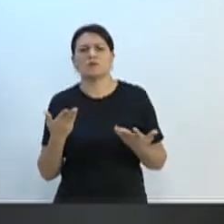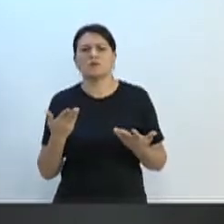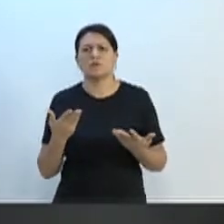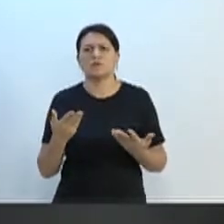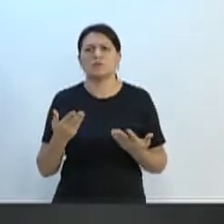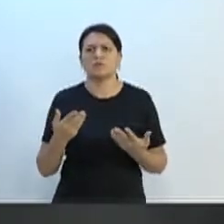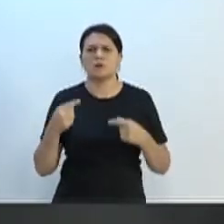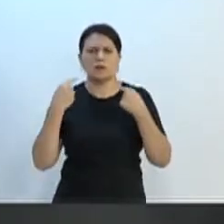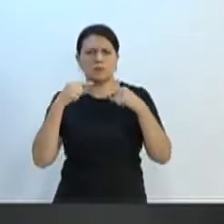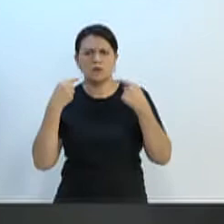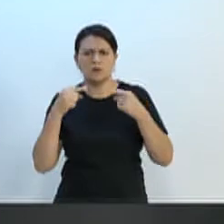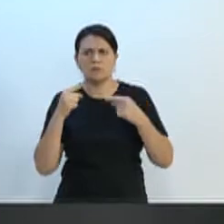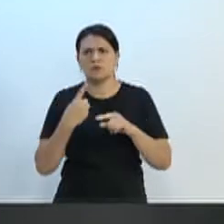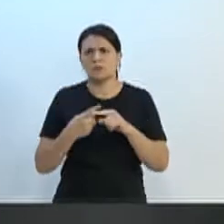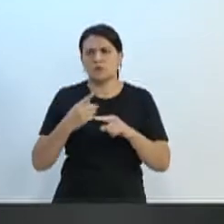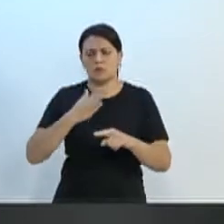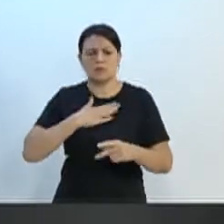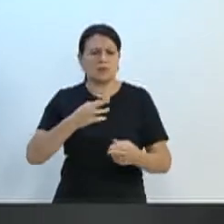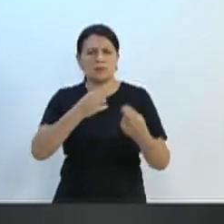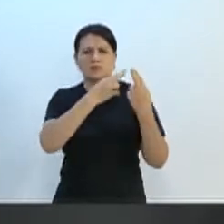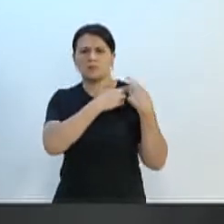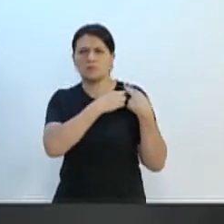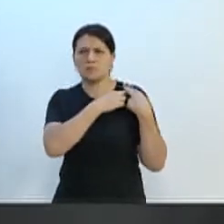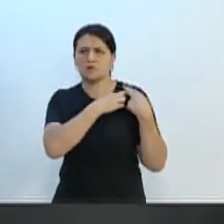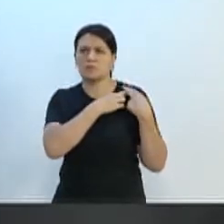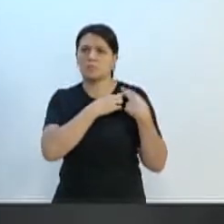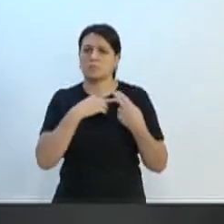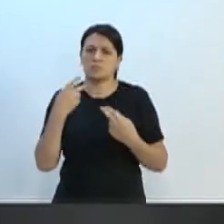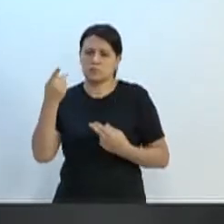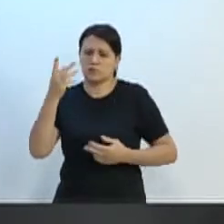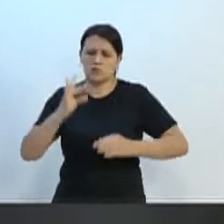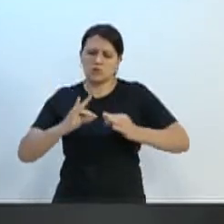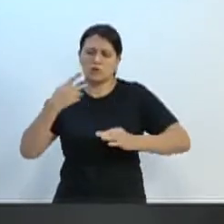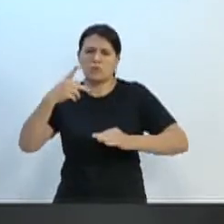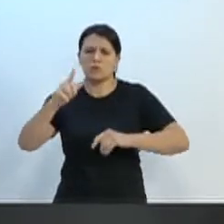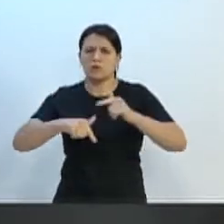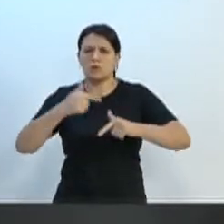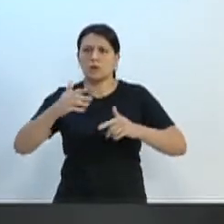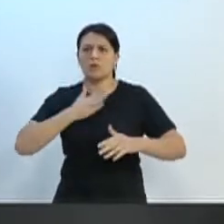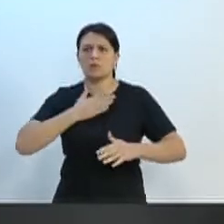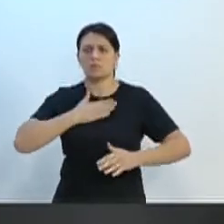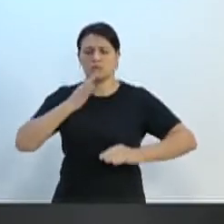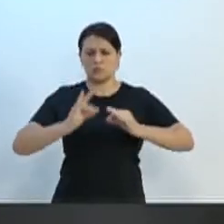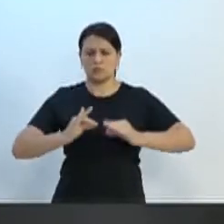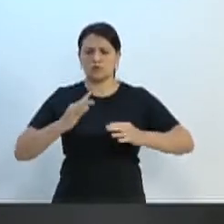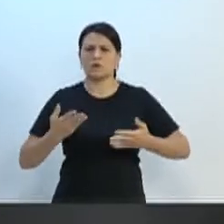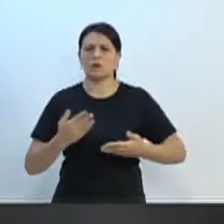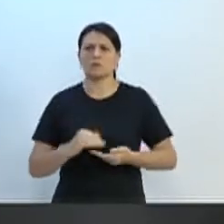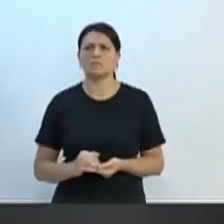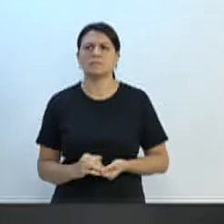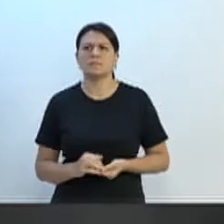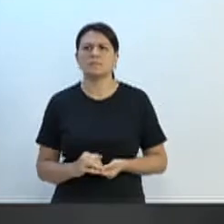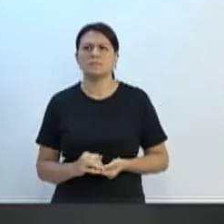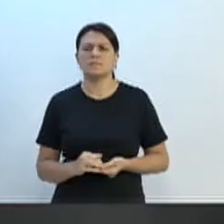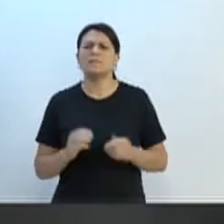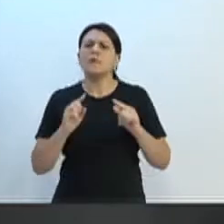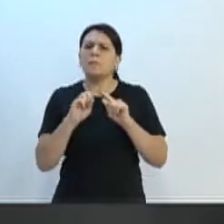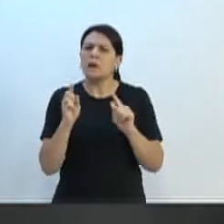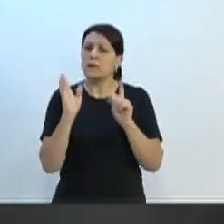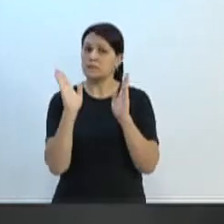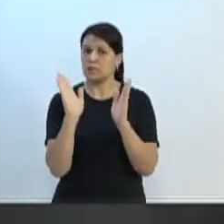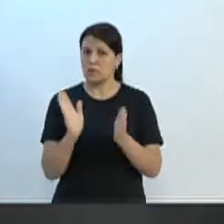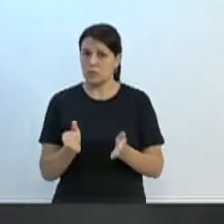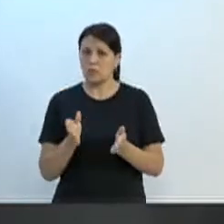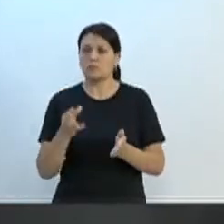porque não é essa a minha função, é o eleitor do senhor que tem que julgar o seu trabalho, como o meu tem que julgar o meu. Agora, nessa questão atual de